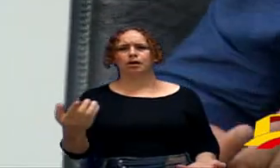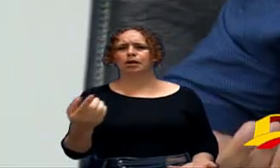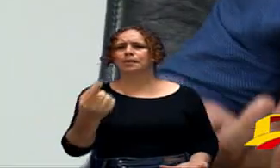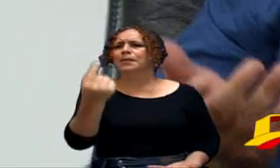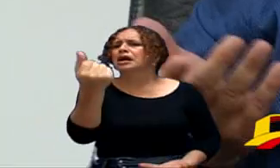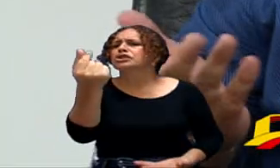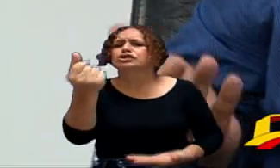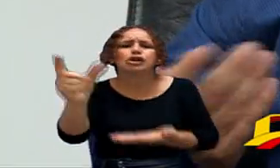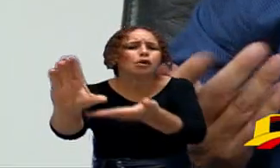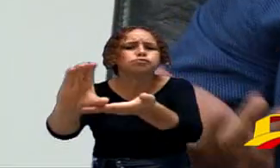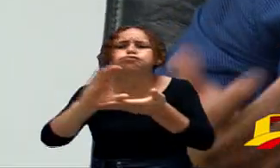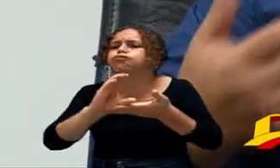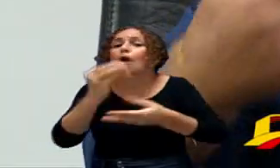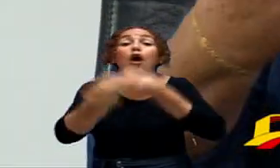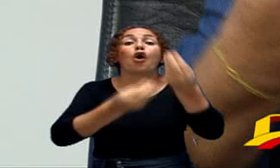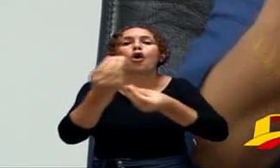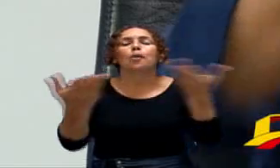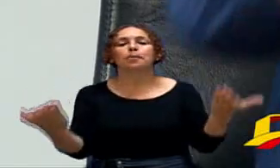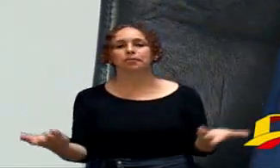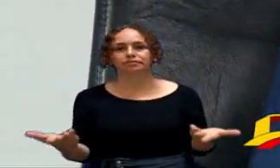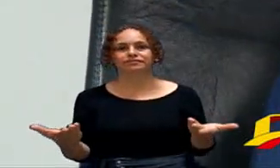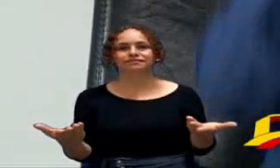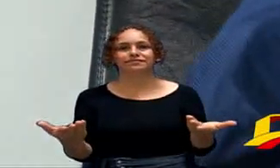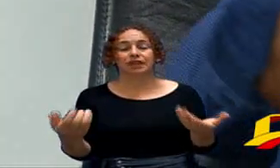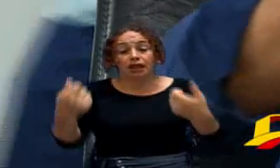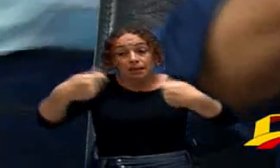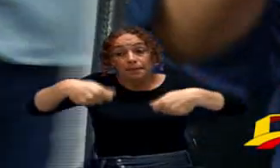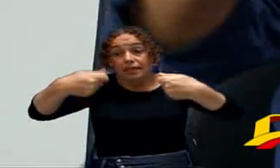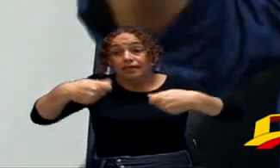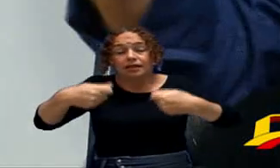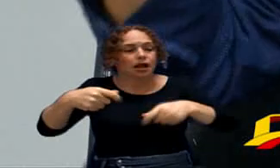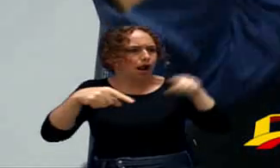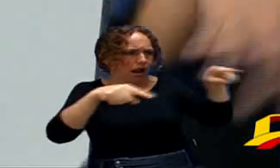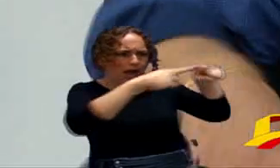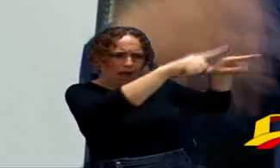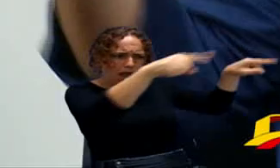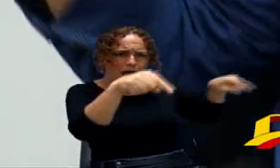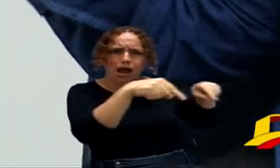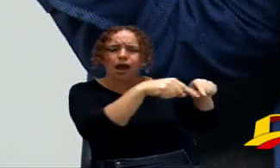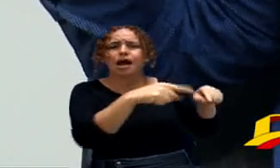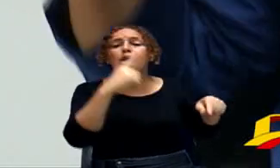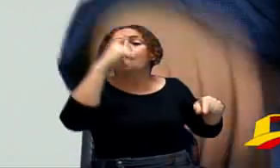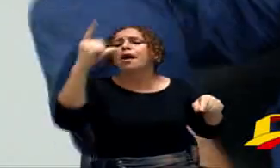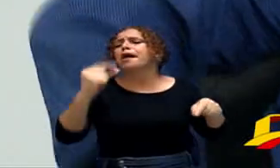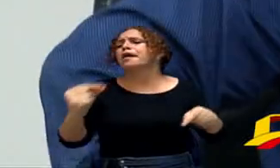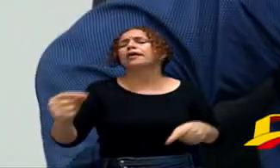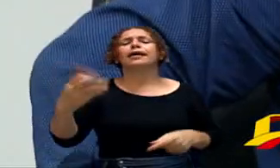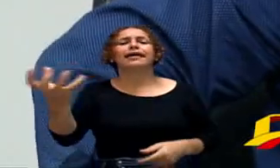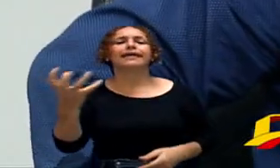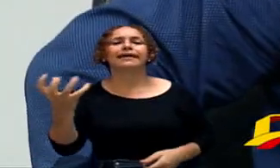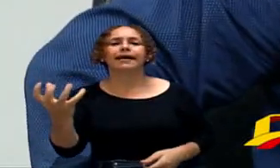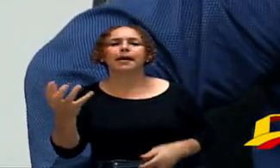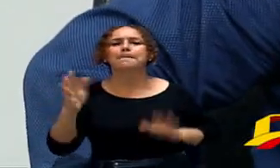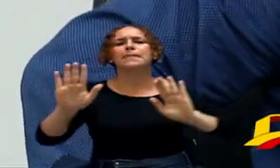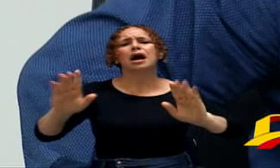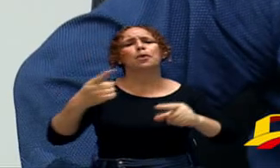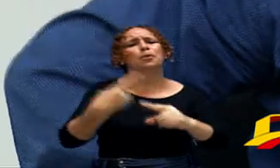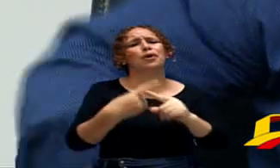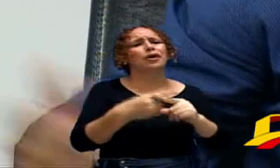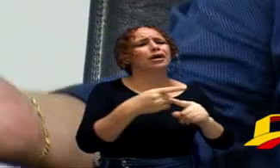precisa ter... Mas o santuário só quer o elefante lá. Então, por que não ajuda a construir um lugar melhor aqui em